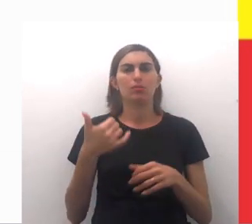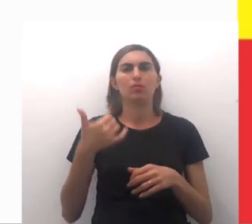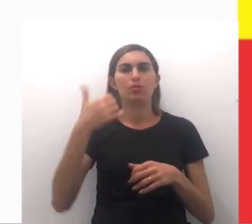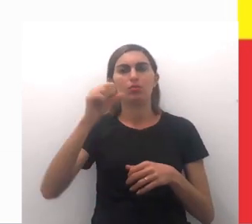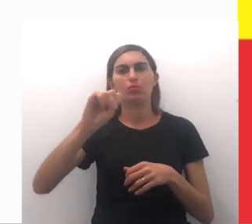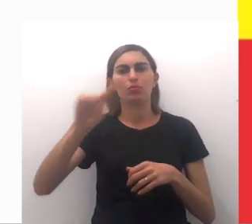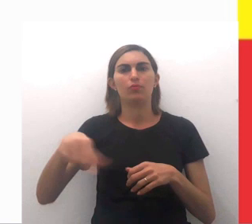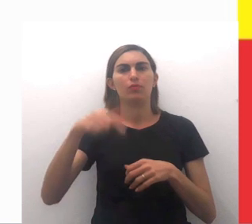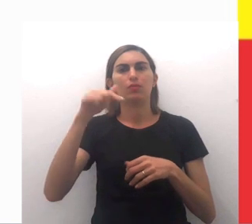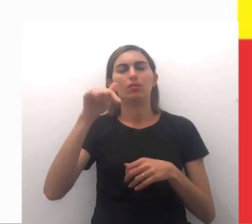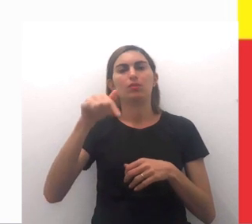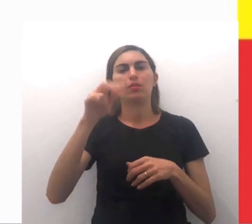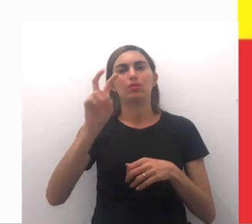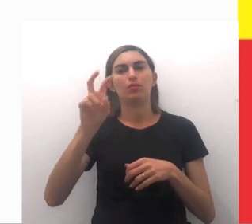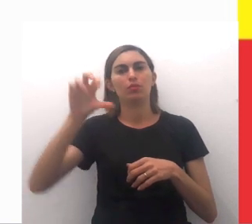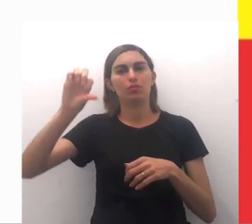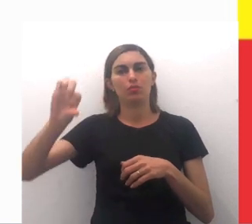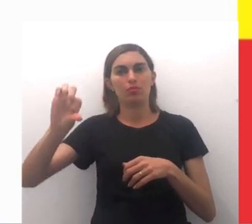exatamente